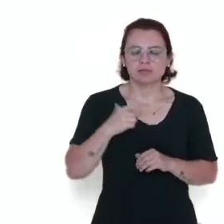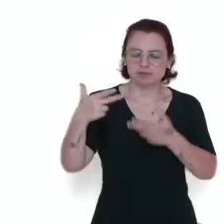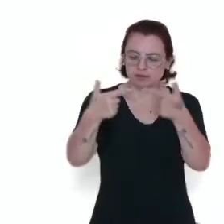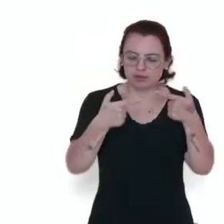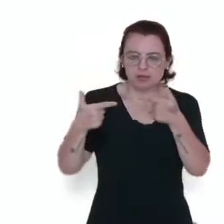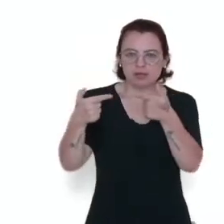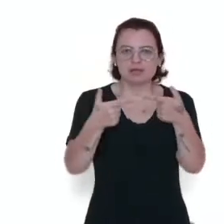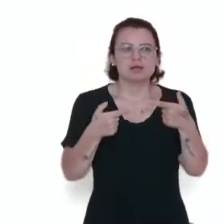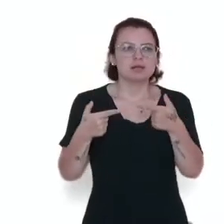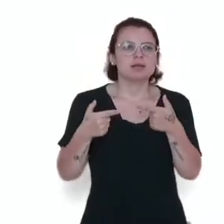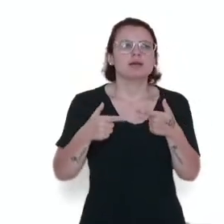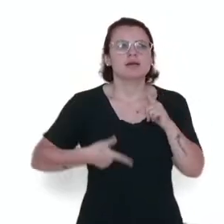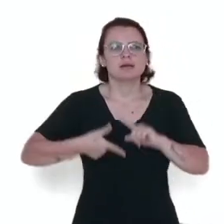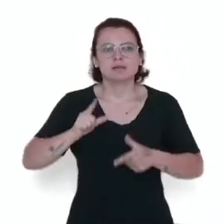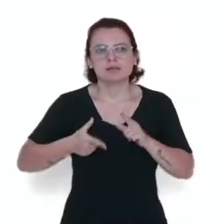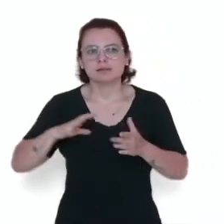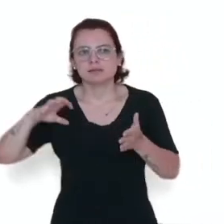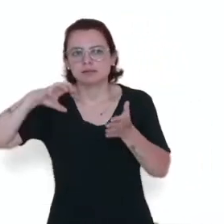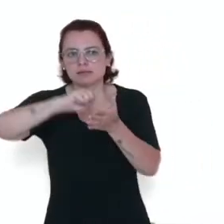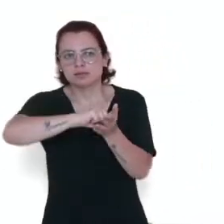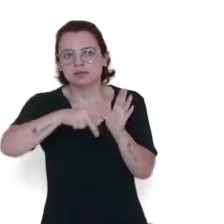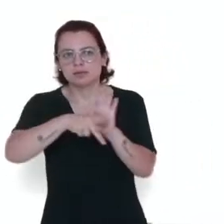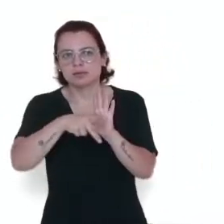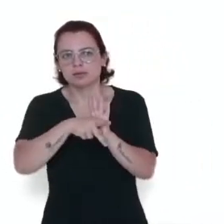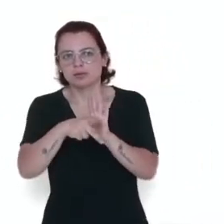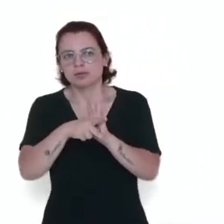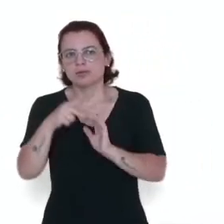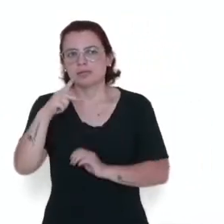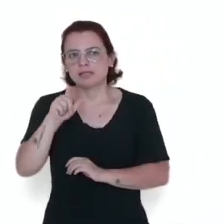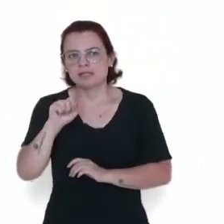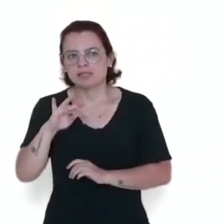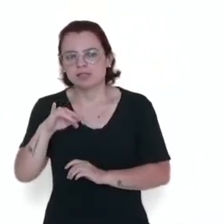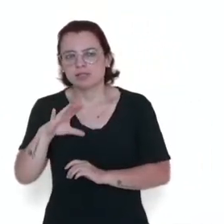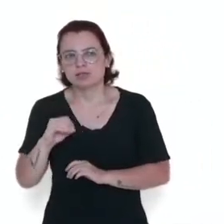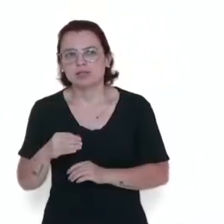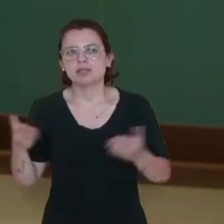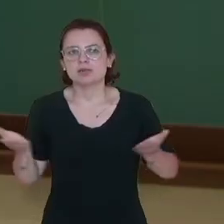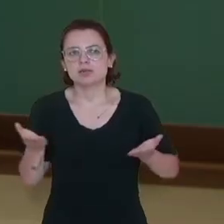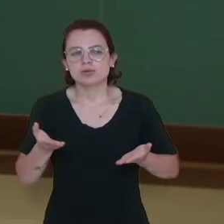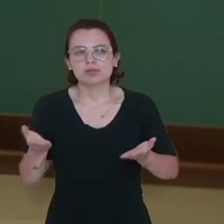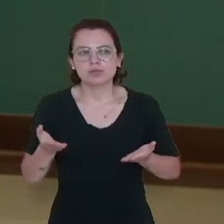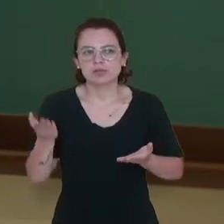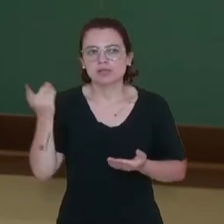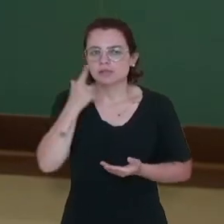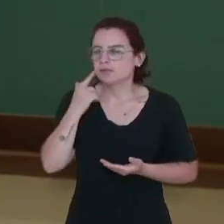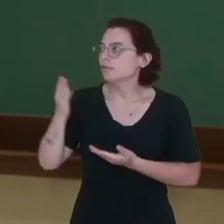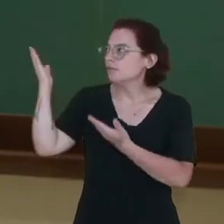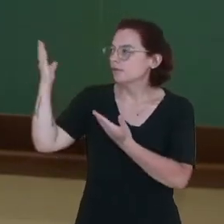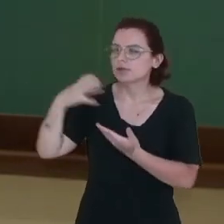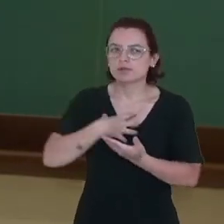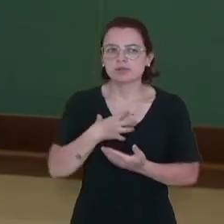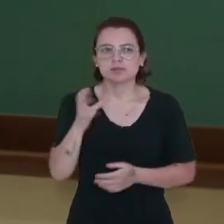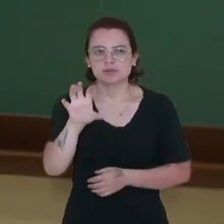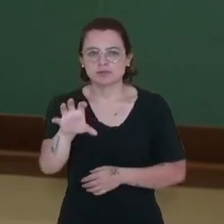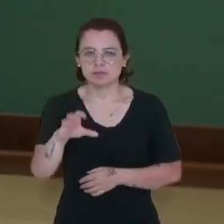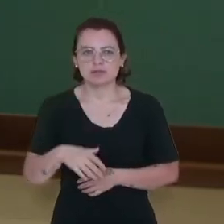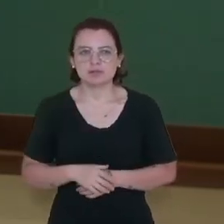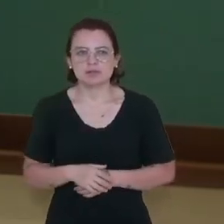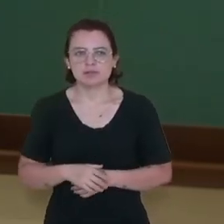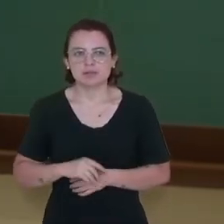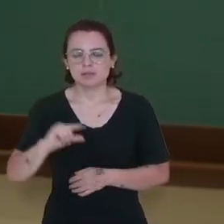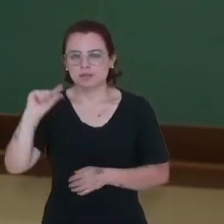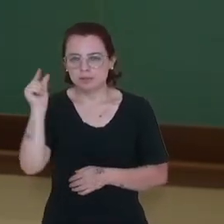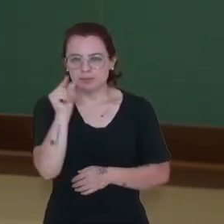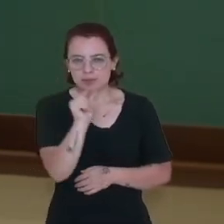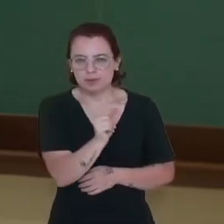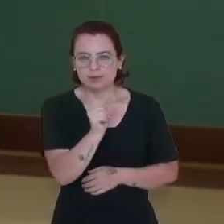guerras, aí Israel tomou terras dos palestinos. E atualmente essa é a situação, olha só. A menor parte